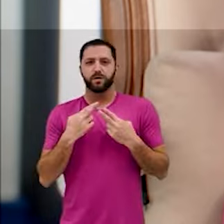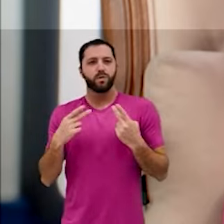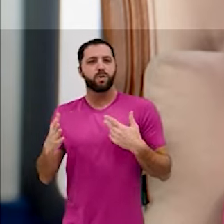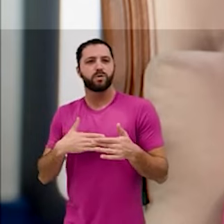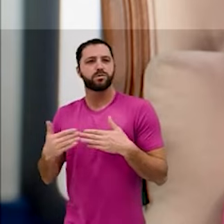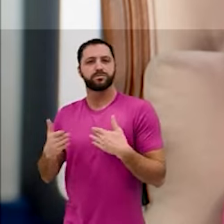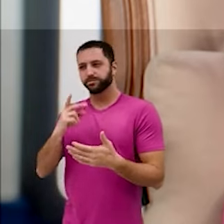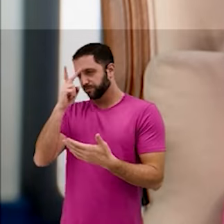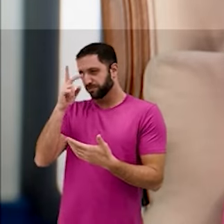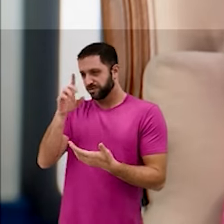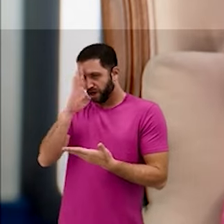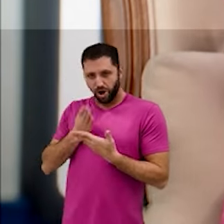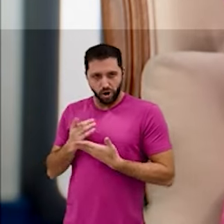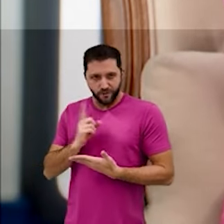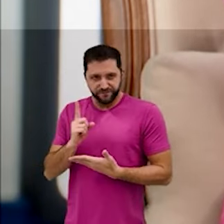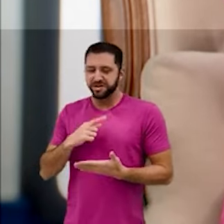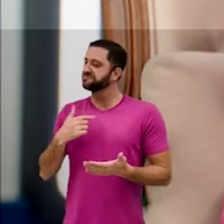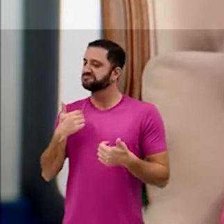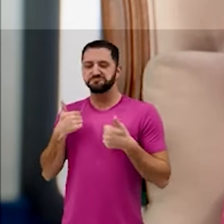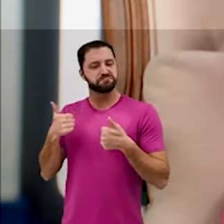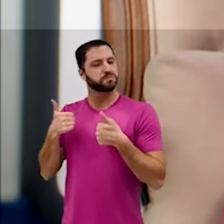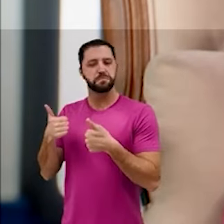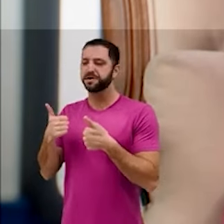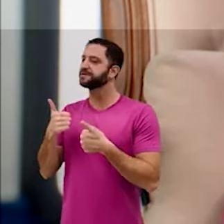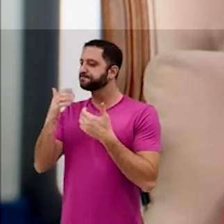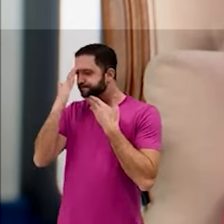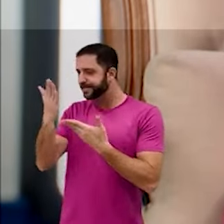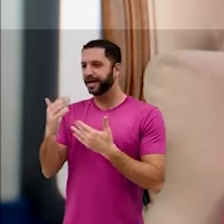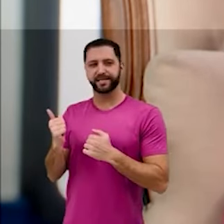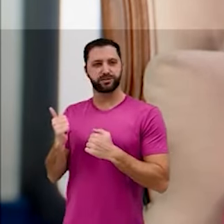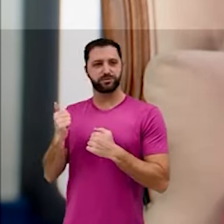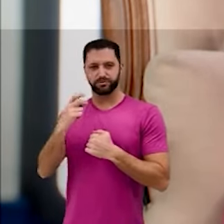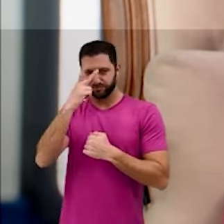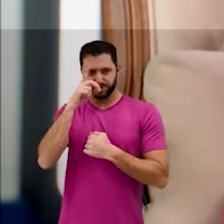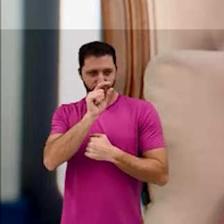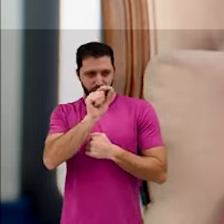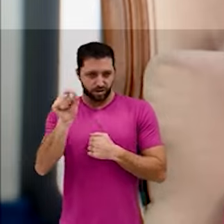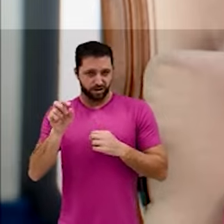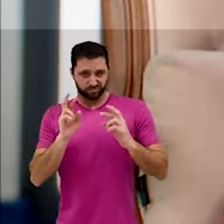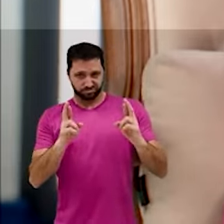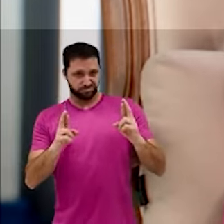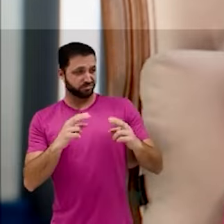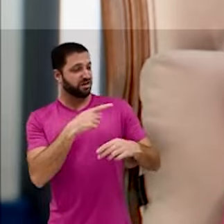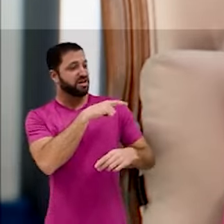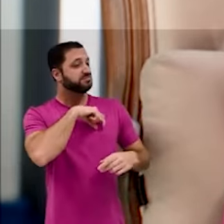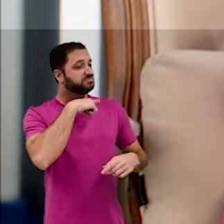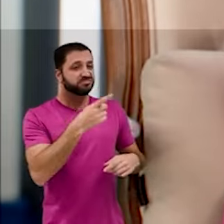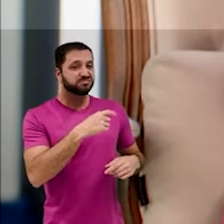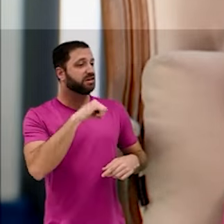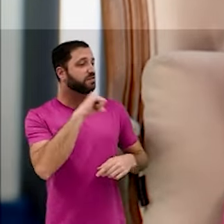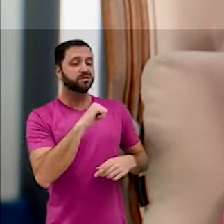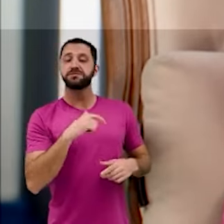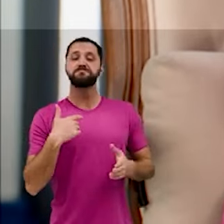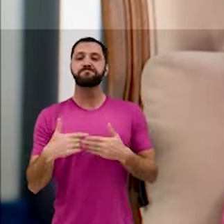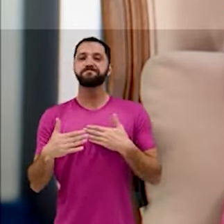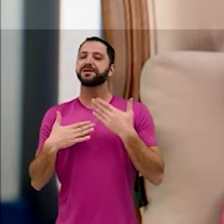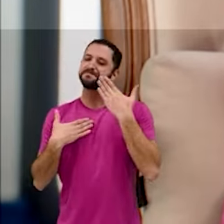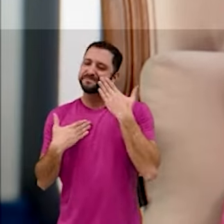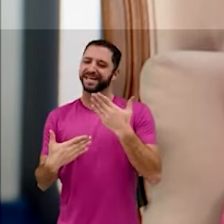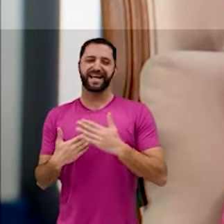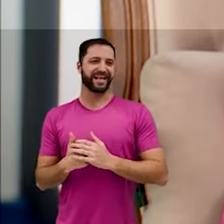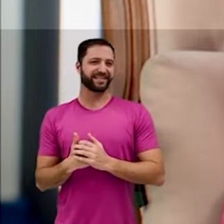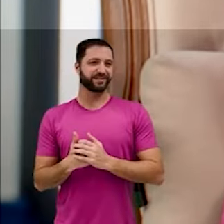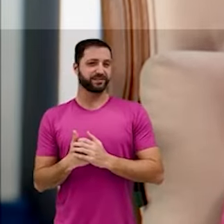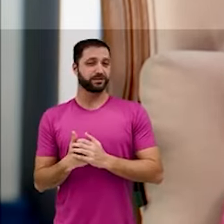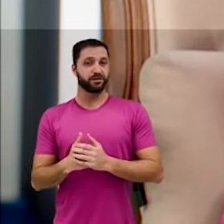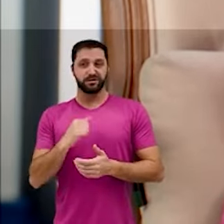todas as pessoas que desacreditaram em mim, a todo mundo que torceu para que não desse certo. Eu agradeço demais tudo